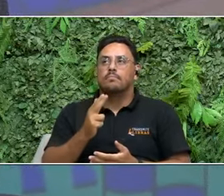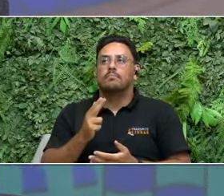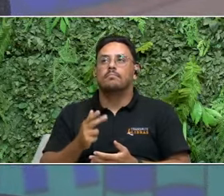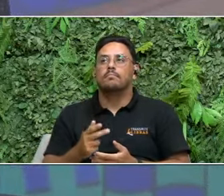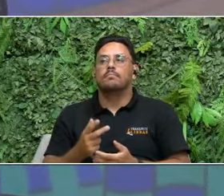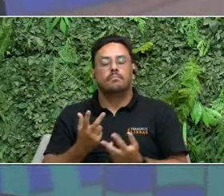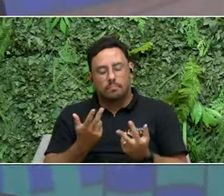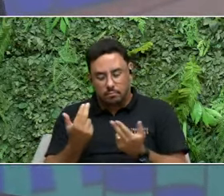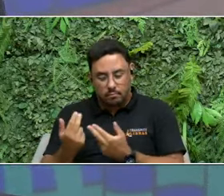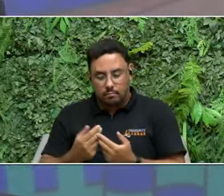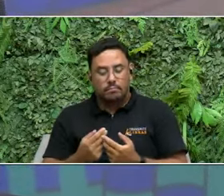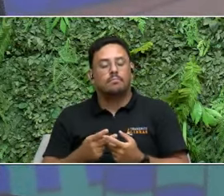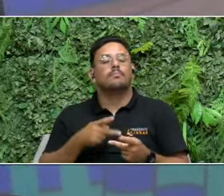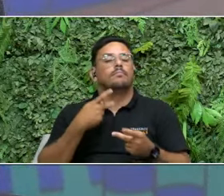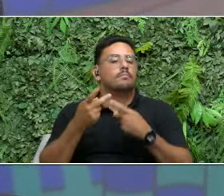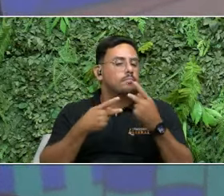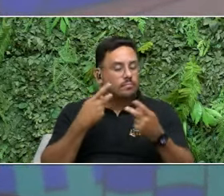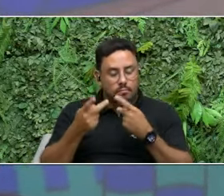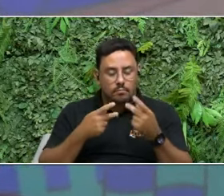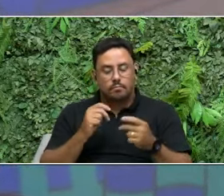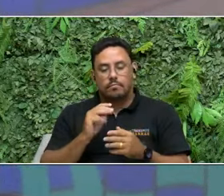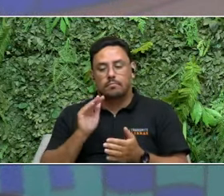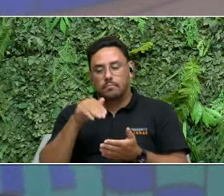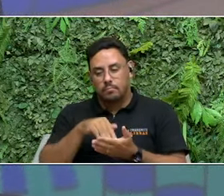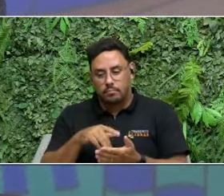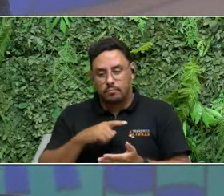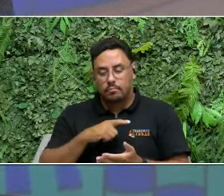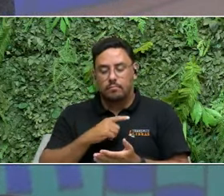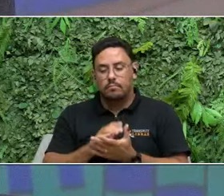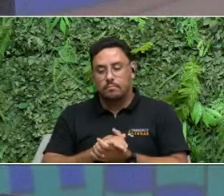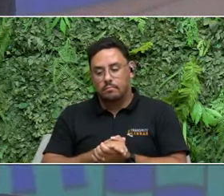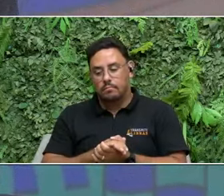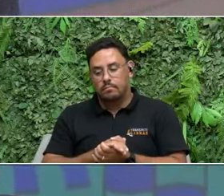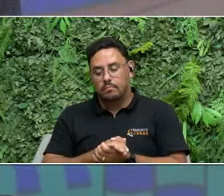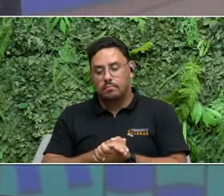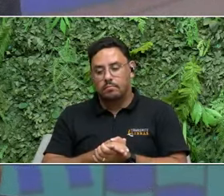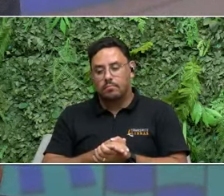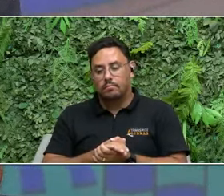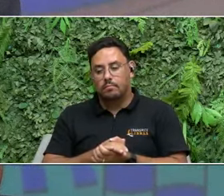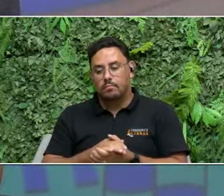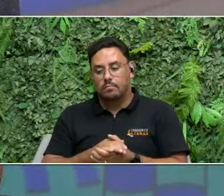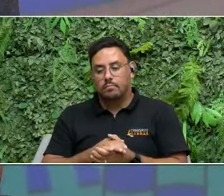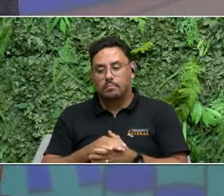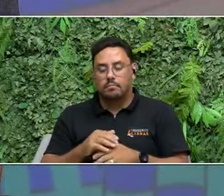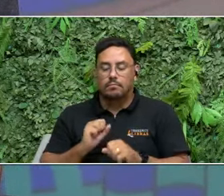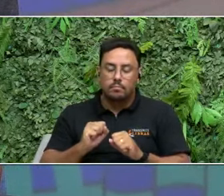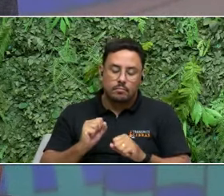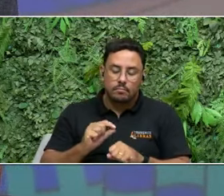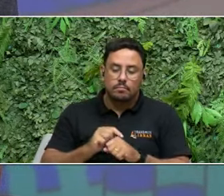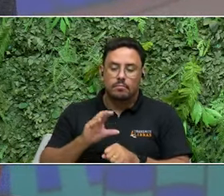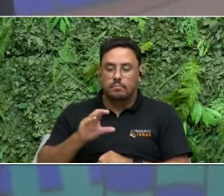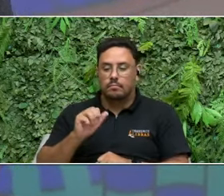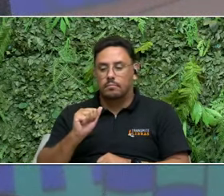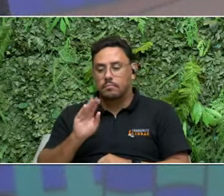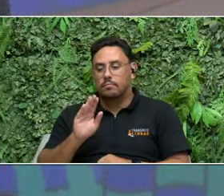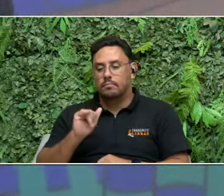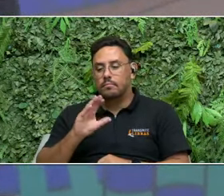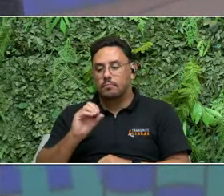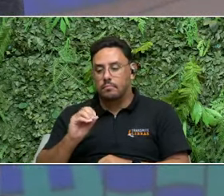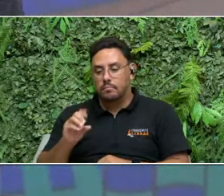unanimidade mas eu deixei os nossos comentaristas por último para saber se eles TM alguma ponderação diferente cabid